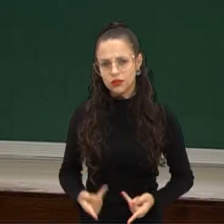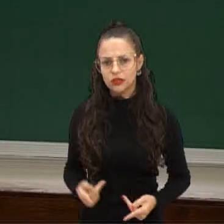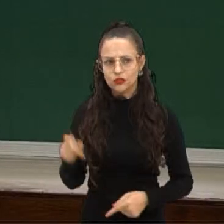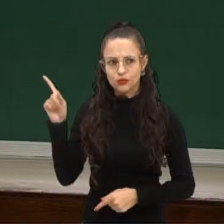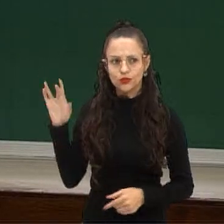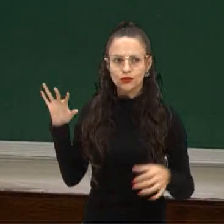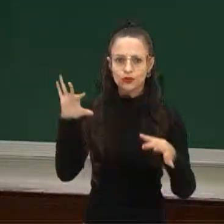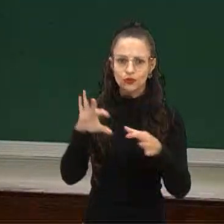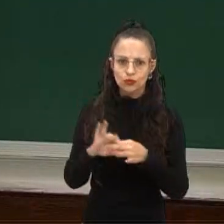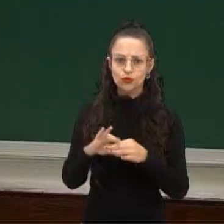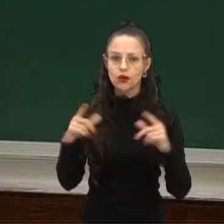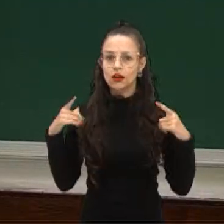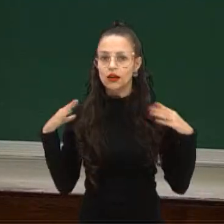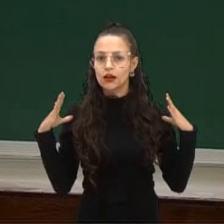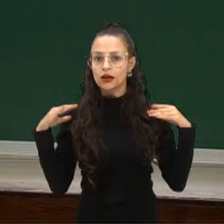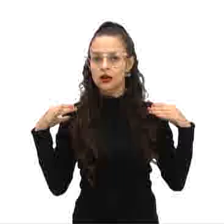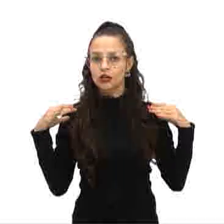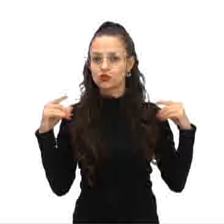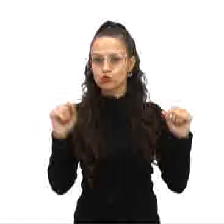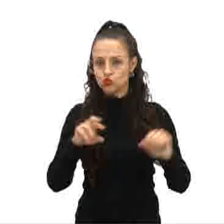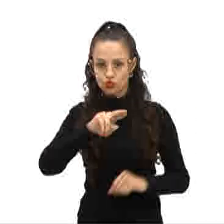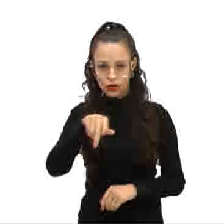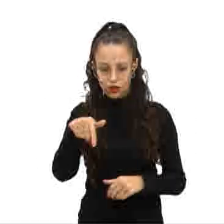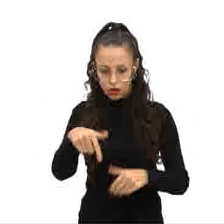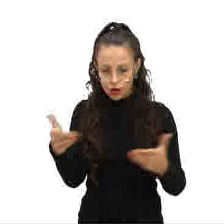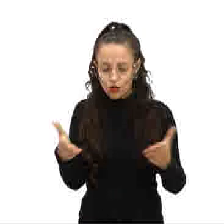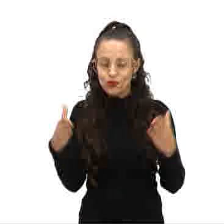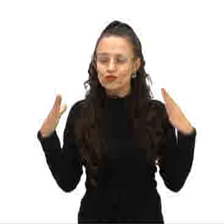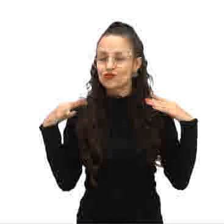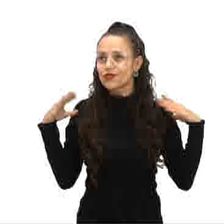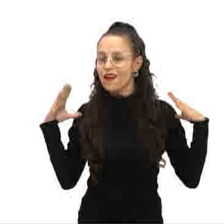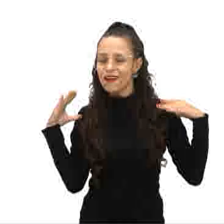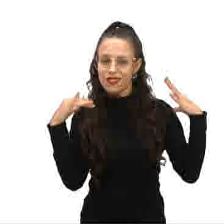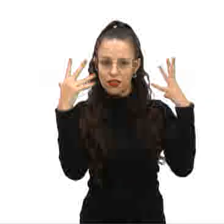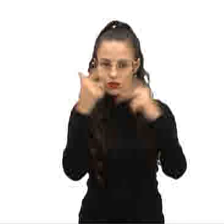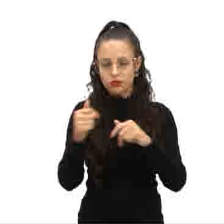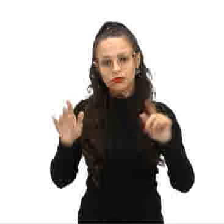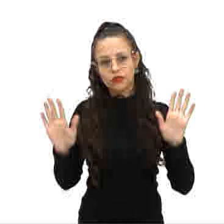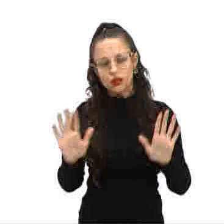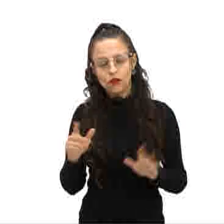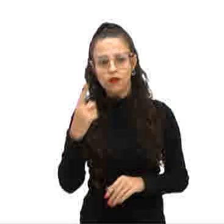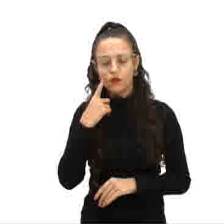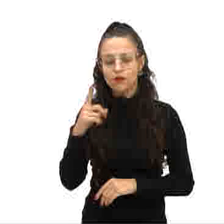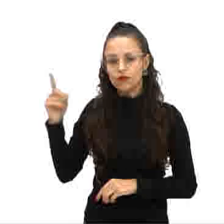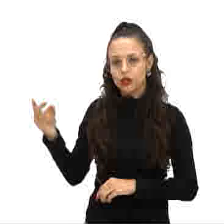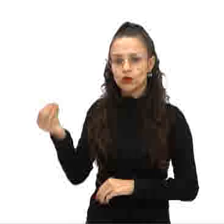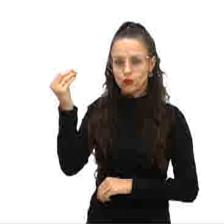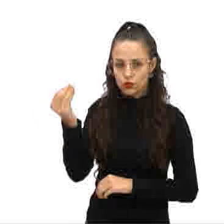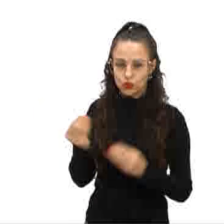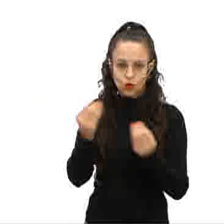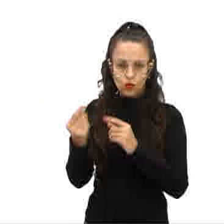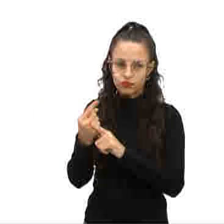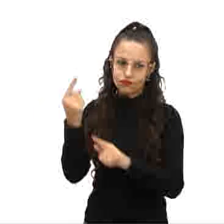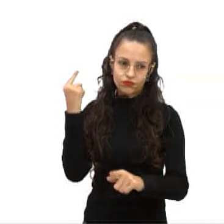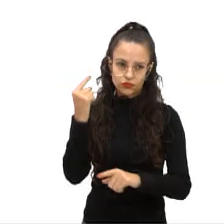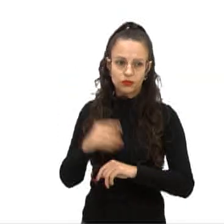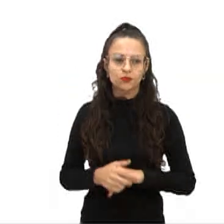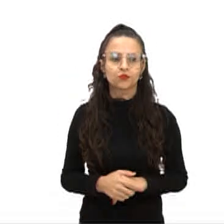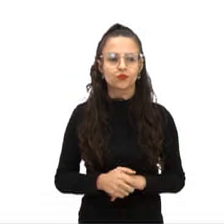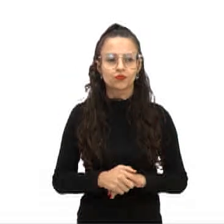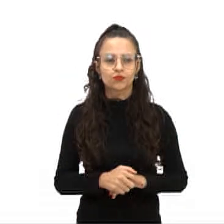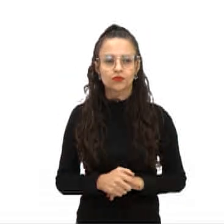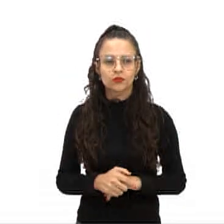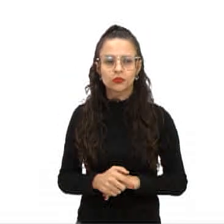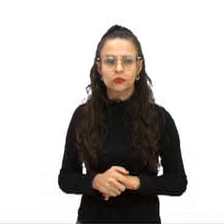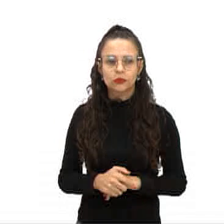uma concepção do anjo que não é como a gente tem hoje, dos anjinhos, querubins, aquilo lá. É para você ver como era na Idade Média essa concepção do anjo,